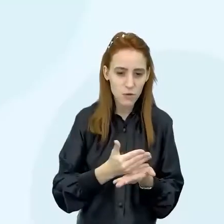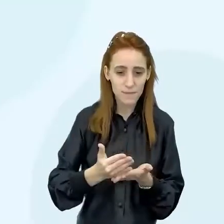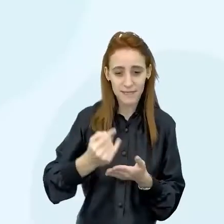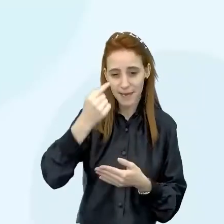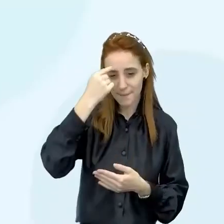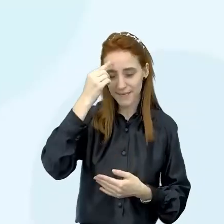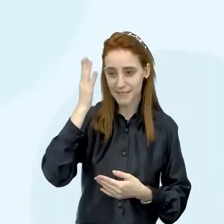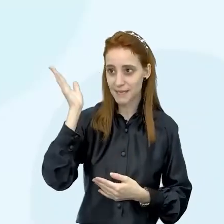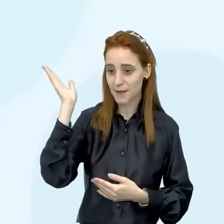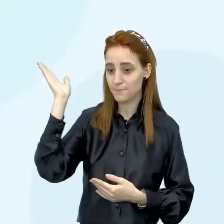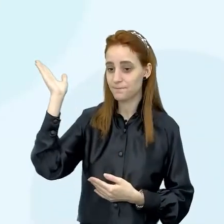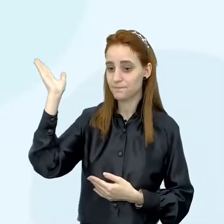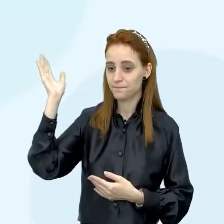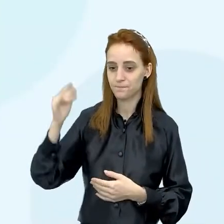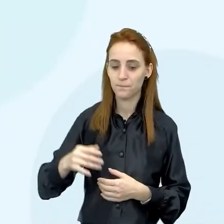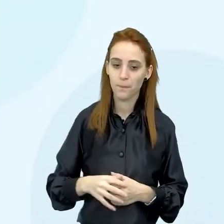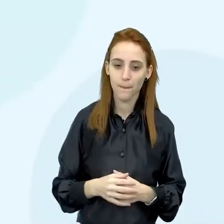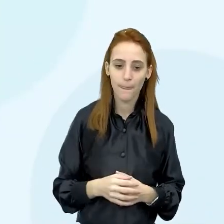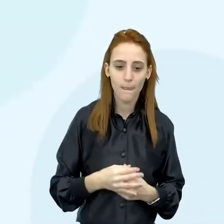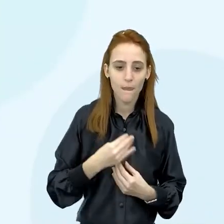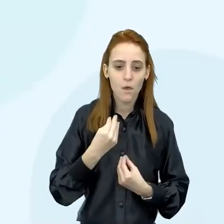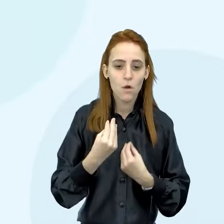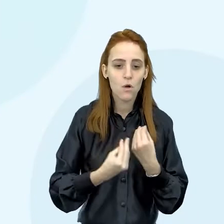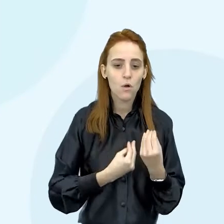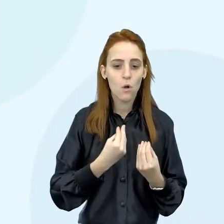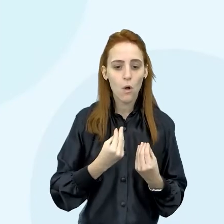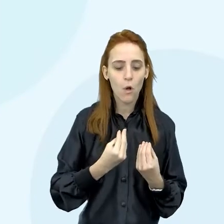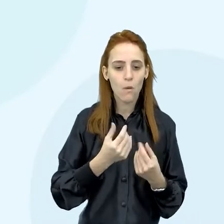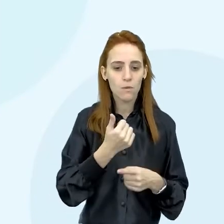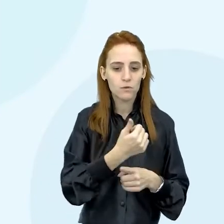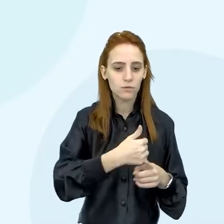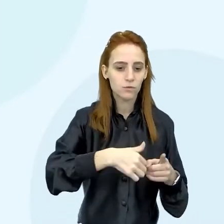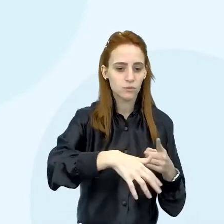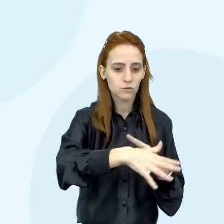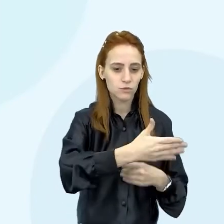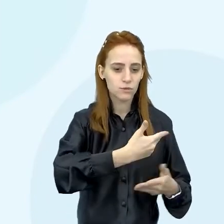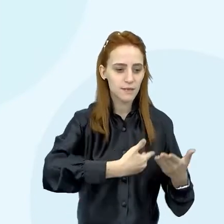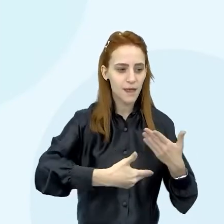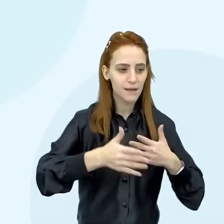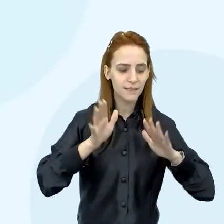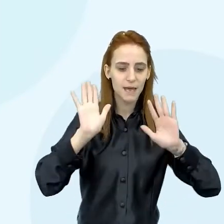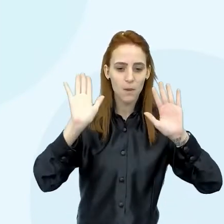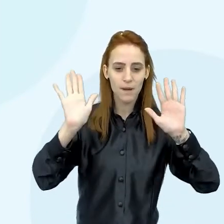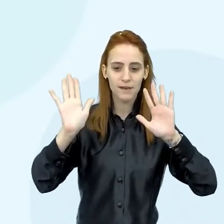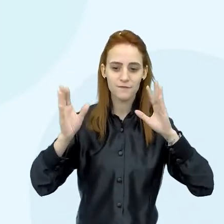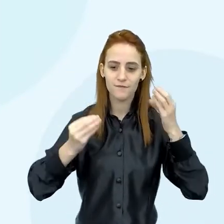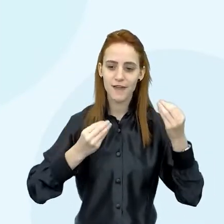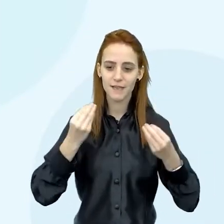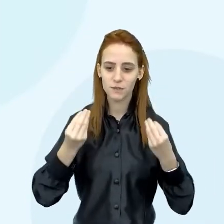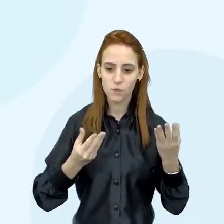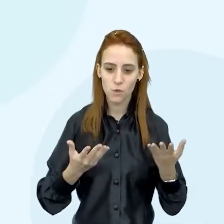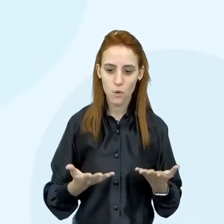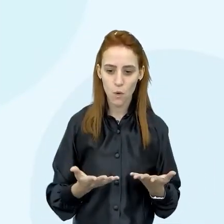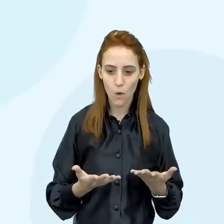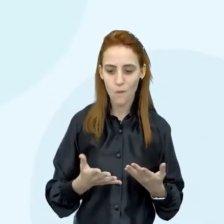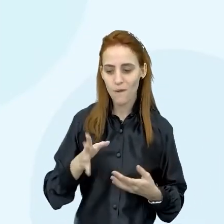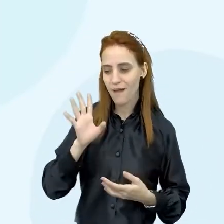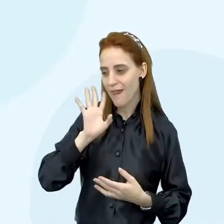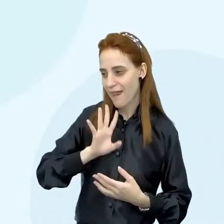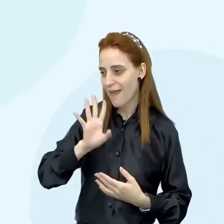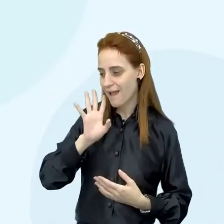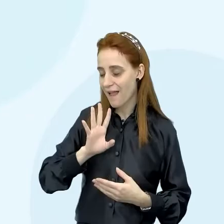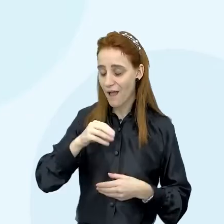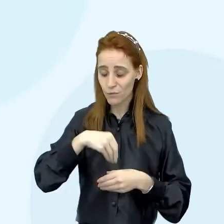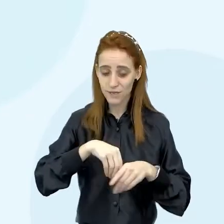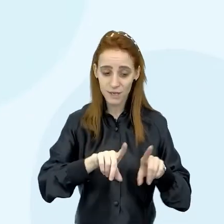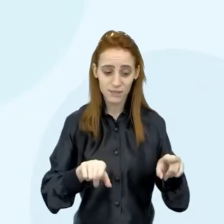olha só. De quais formas podemos socializar os manifestos produzidos? Bacana isso. Na sala